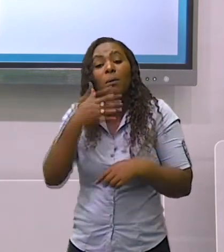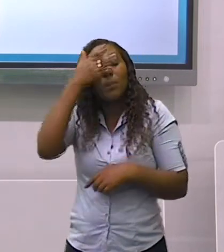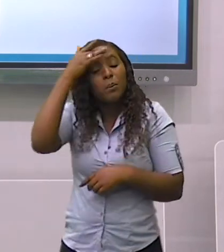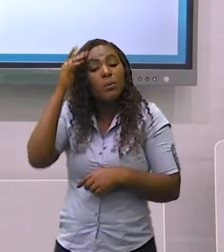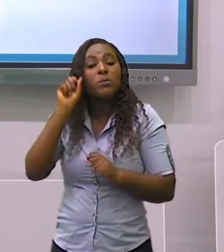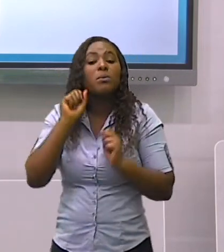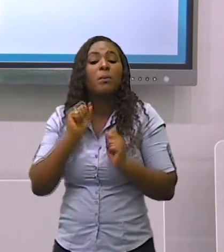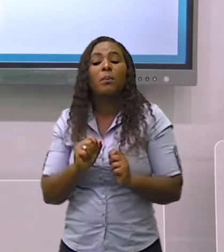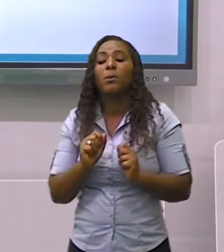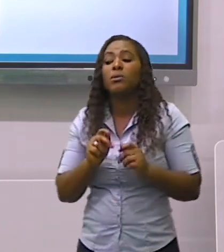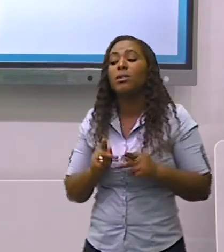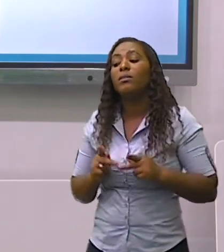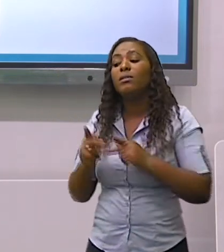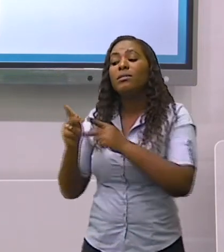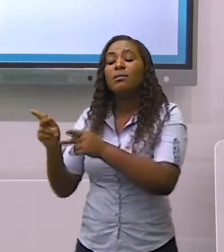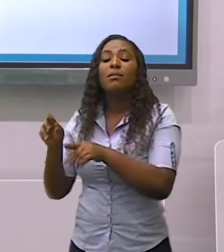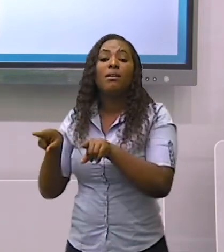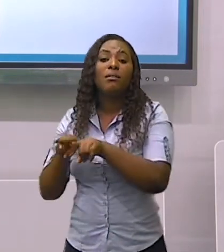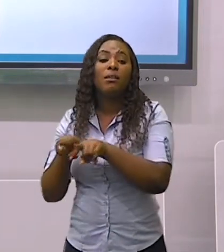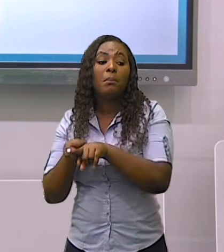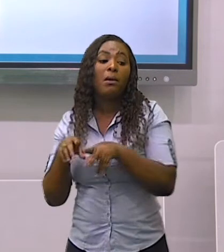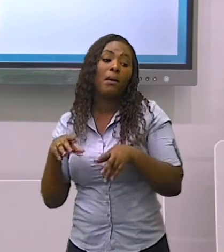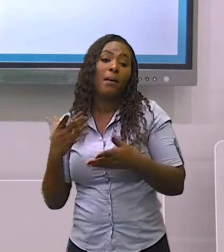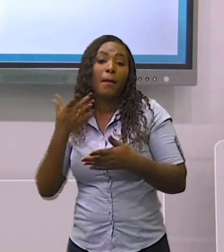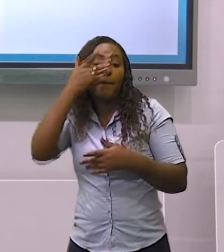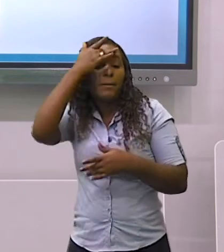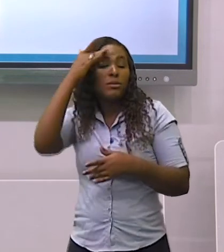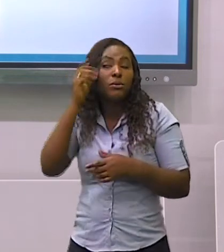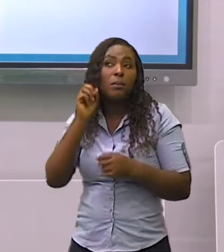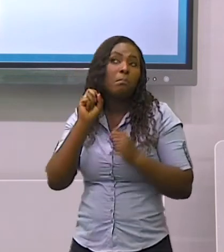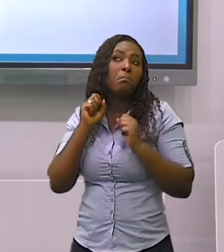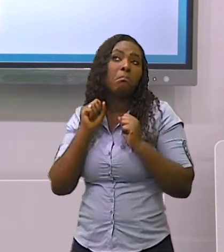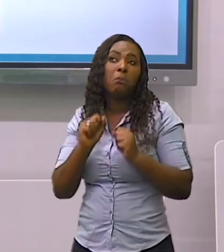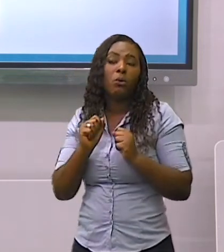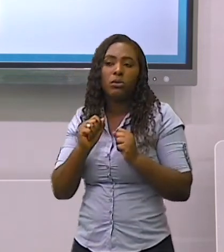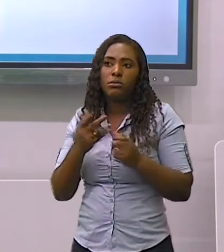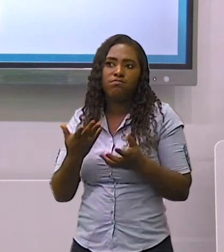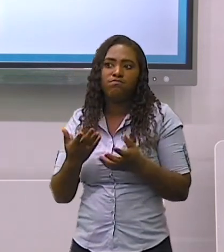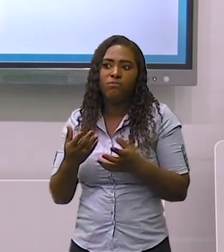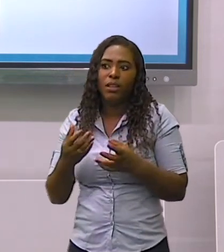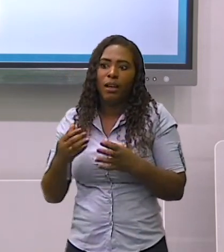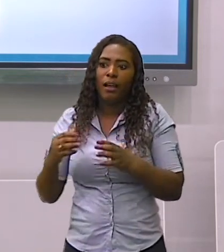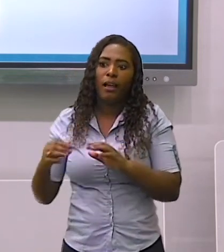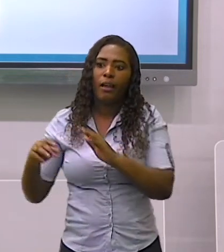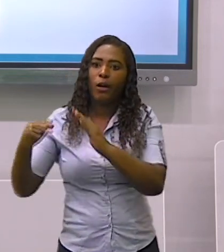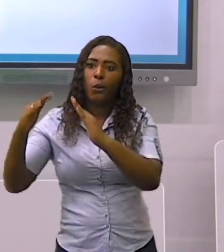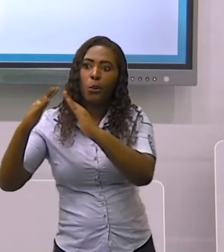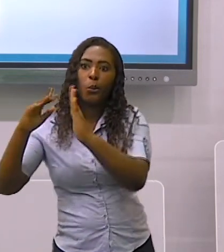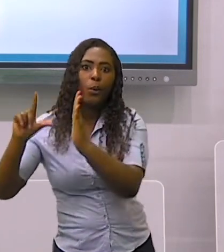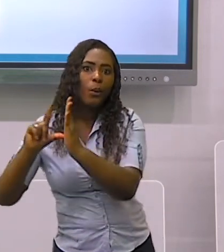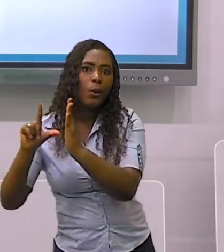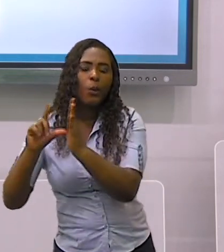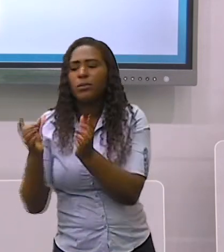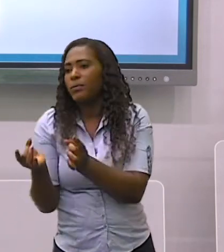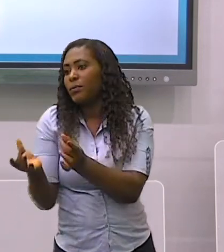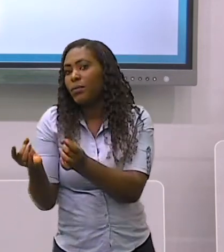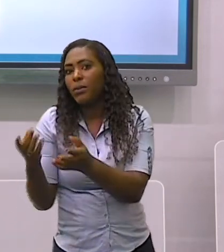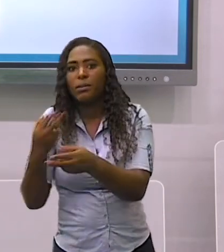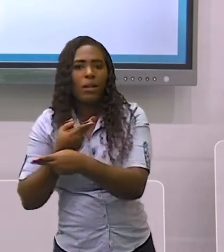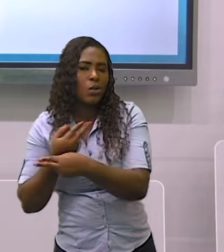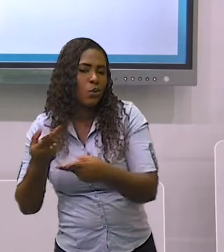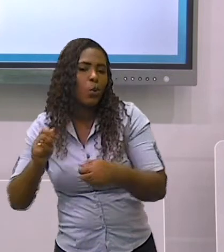do comércio, as atividades econômicas, mas nestes lugares também são